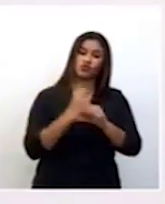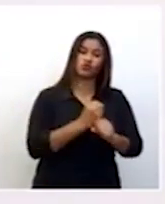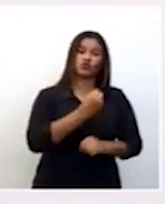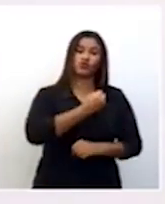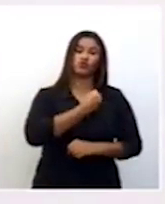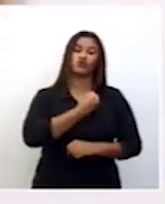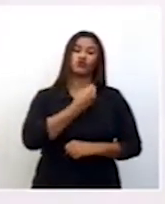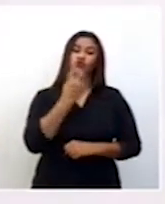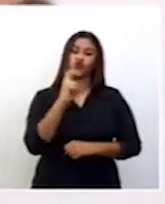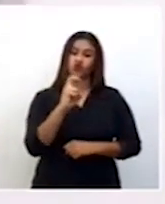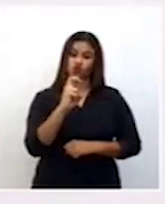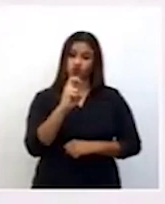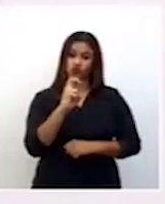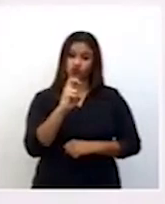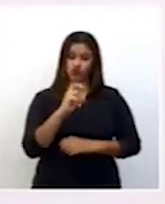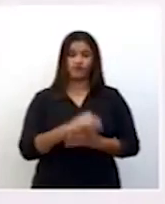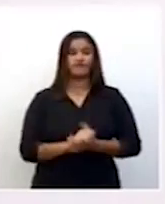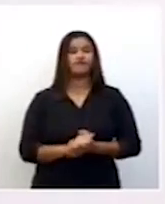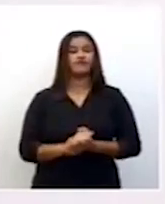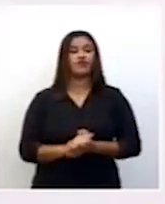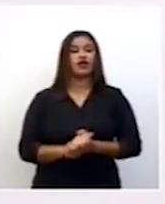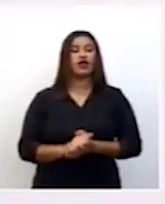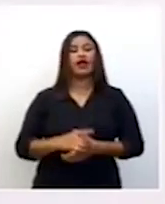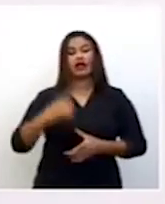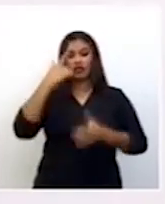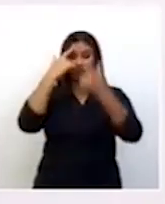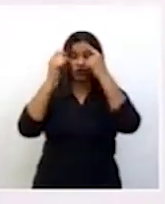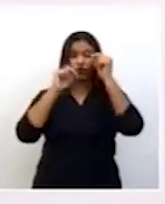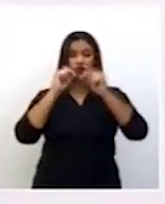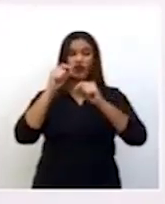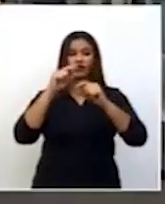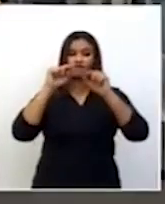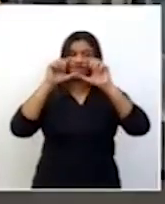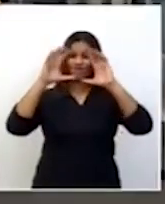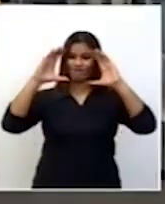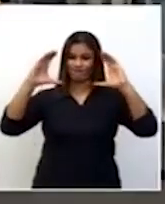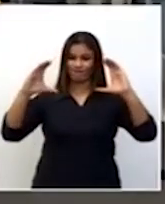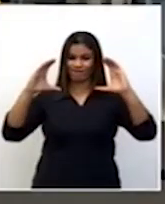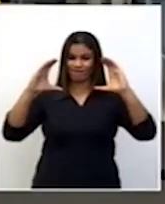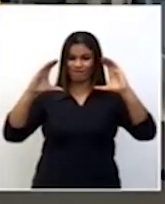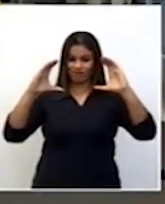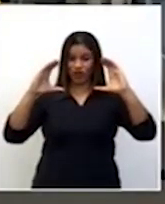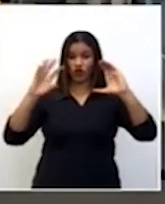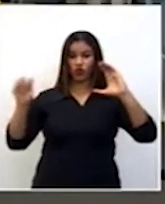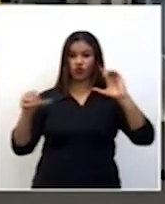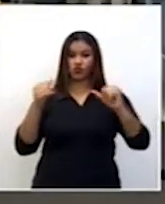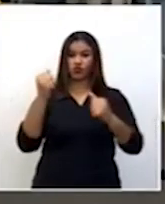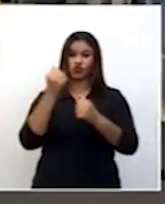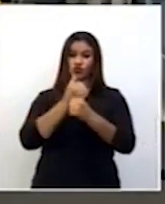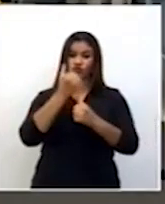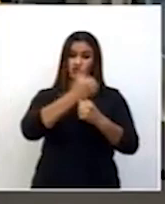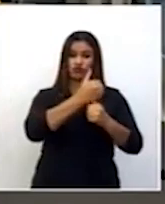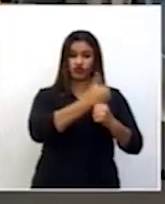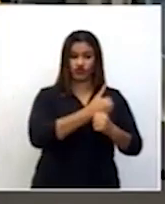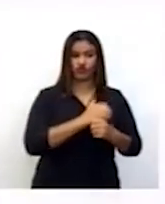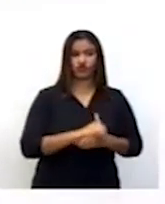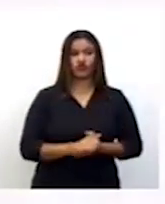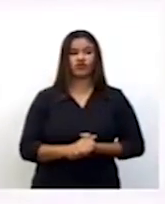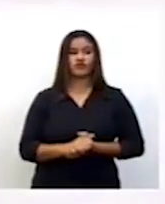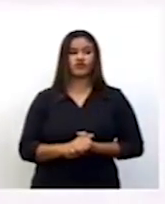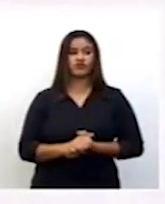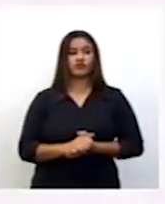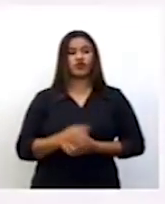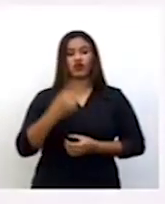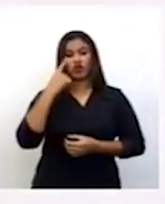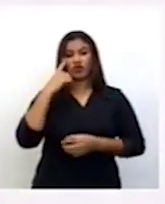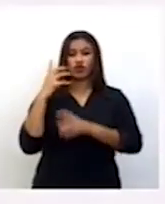A ideia é substituir aqui. Então vamos lá. Então é a soma dos 15 primeiros